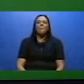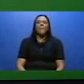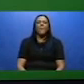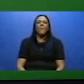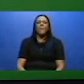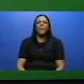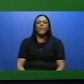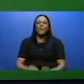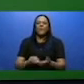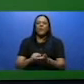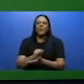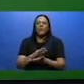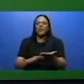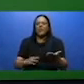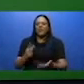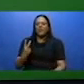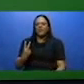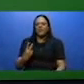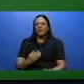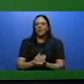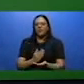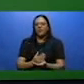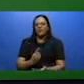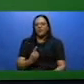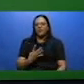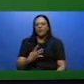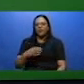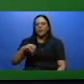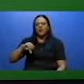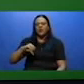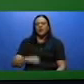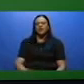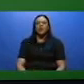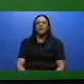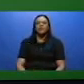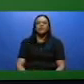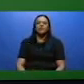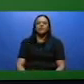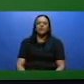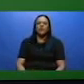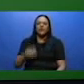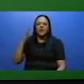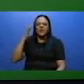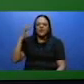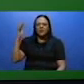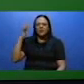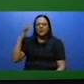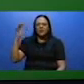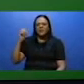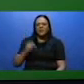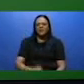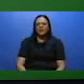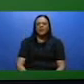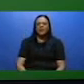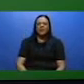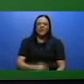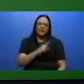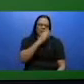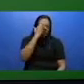Atividade 2. Na página 149 ainda, imagine que você foi transportado à